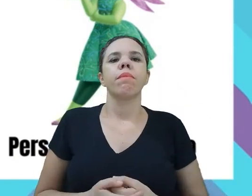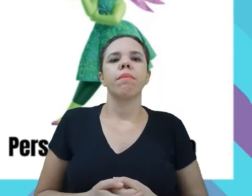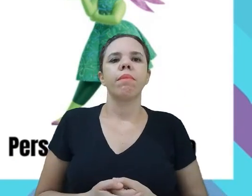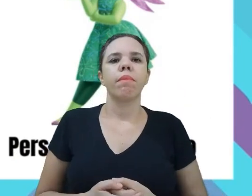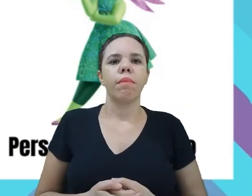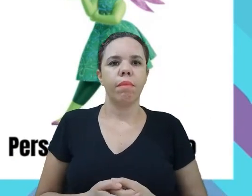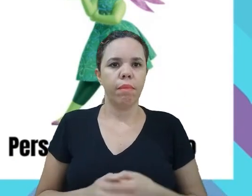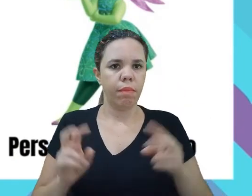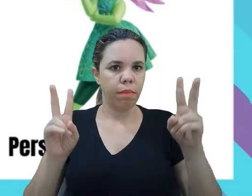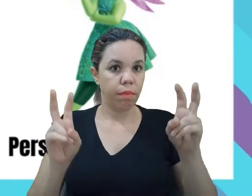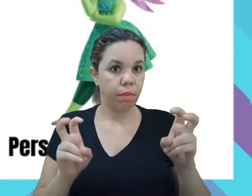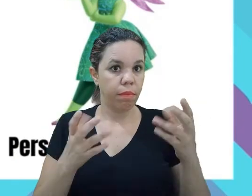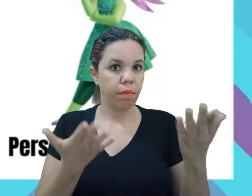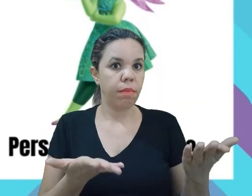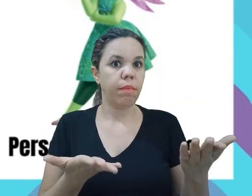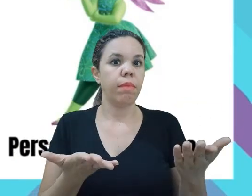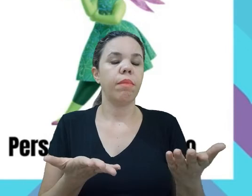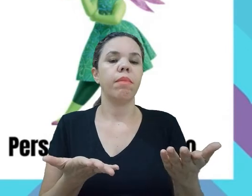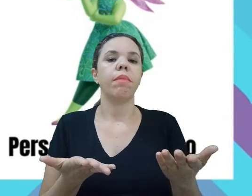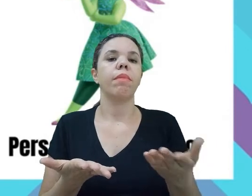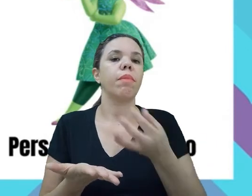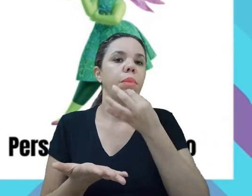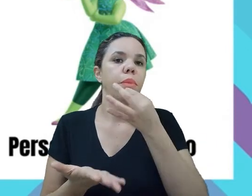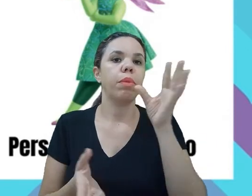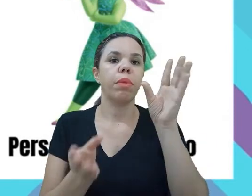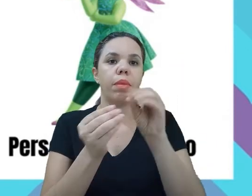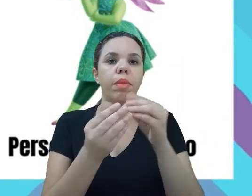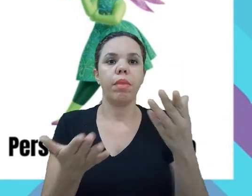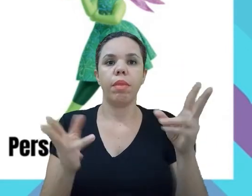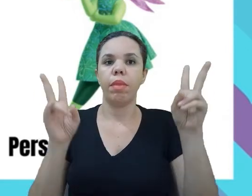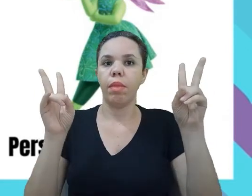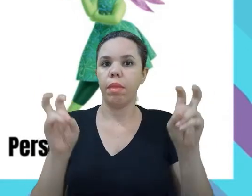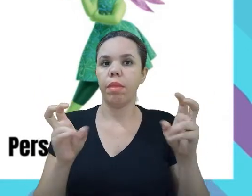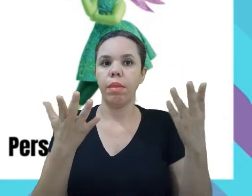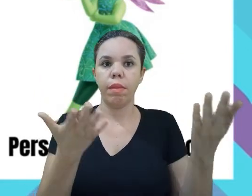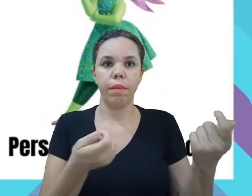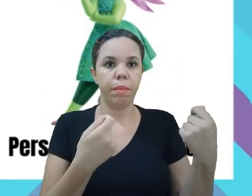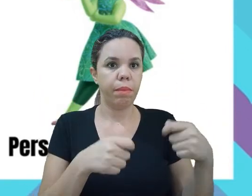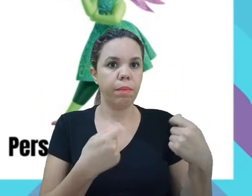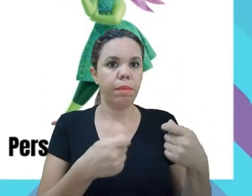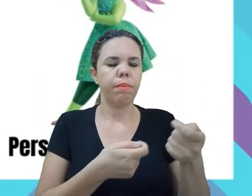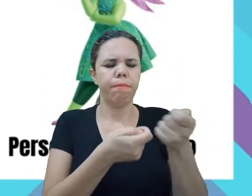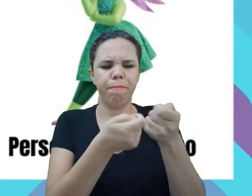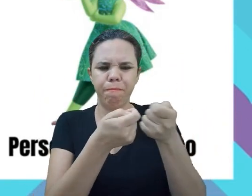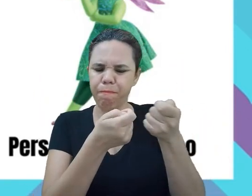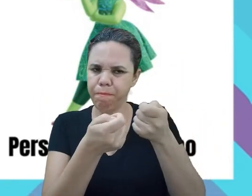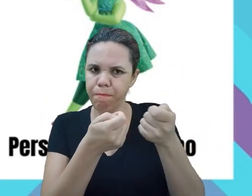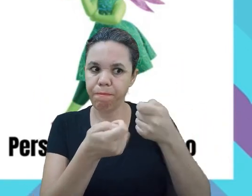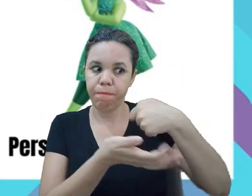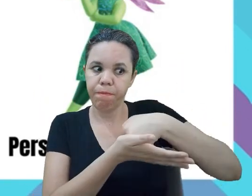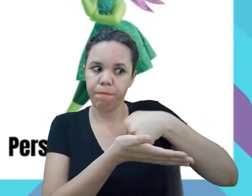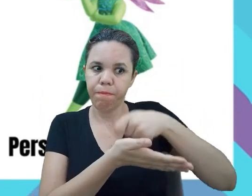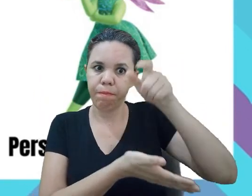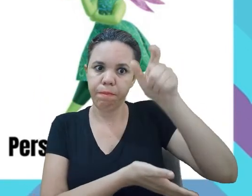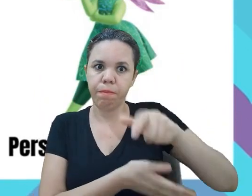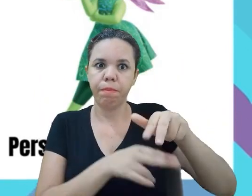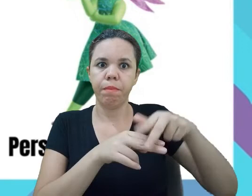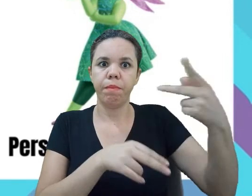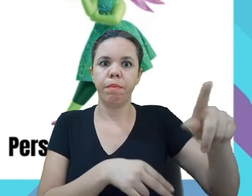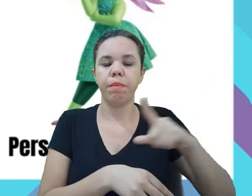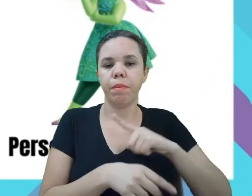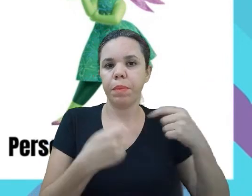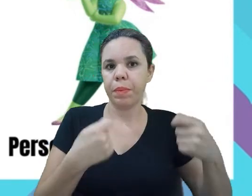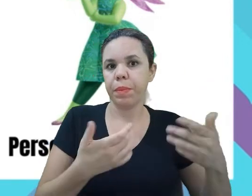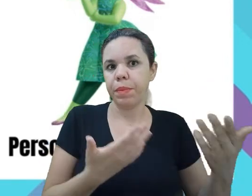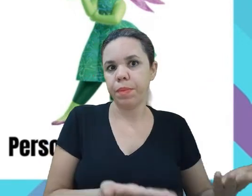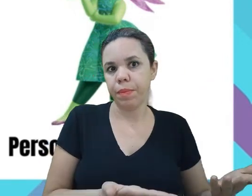seus sentimentos. Em contrapartida, segundo Lowen, ele refere que o rígido tem uma boa adaptação